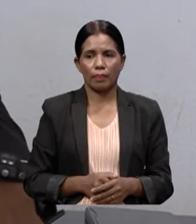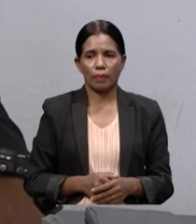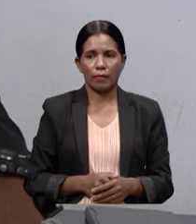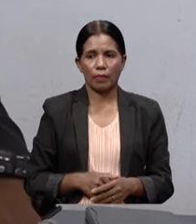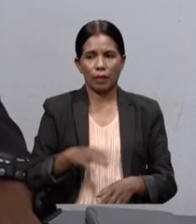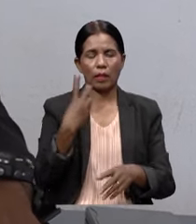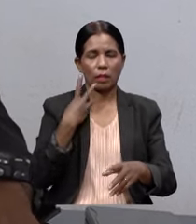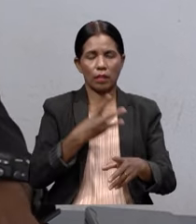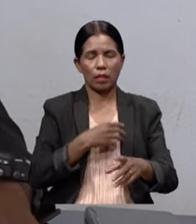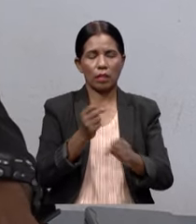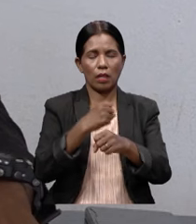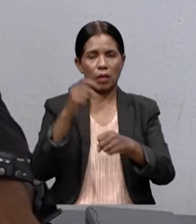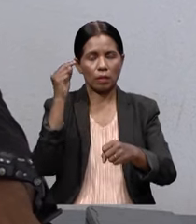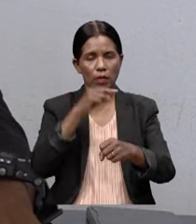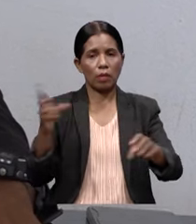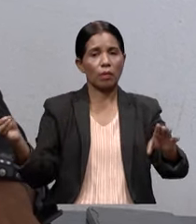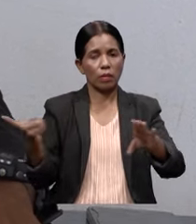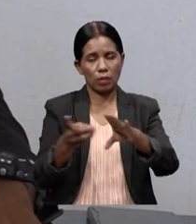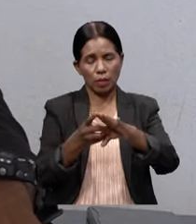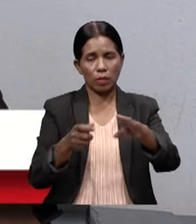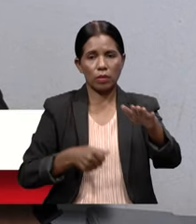Situação e de falsifica documento, né?